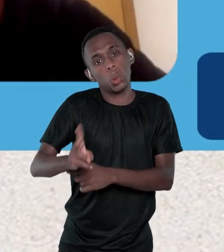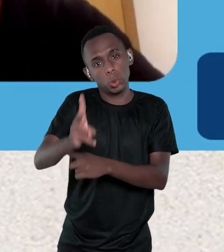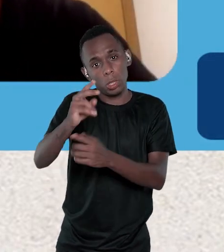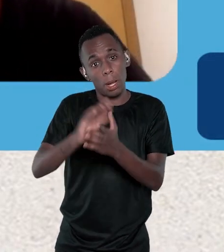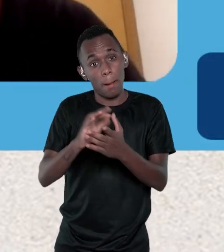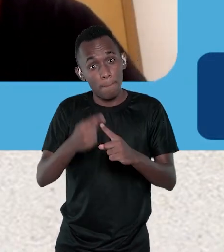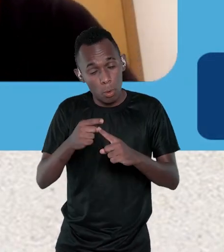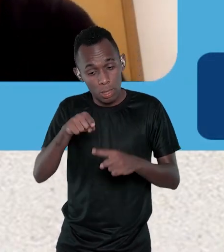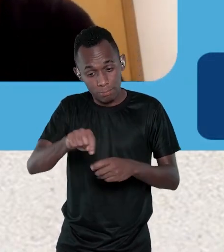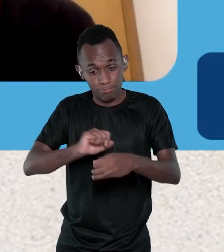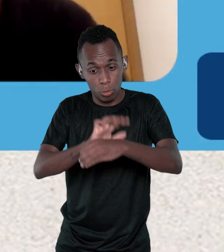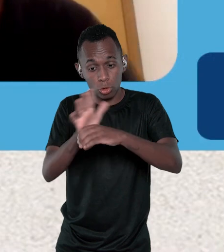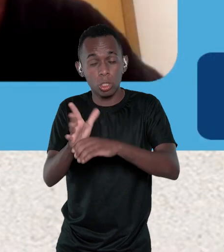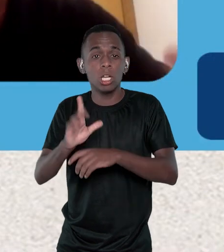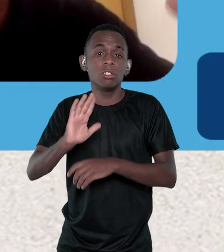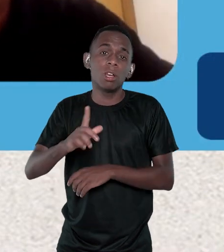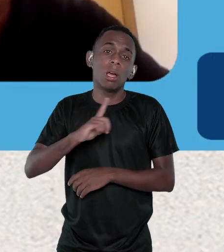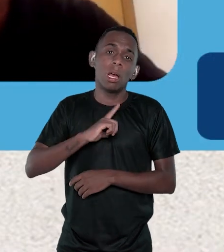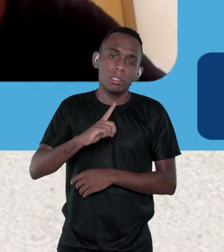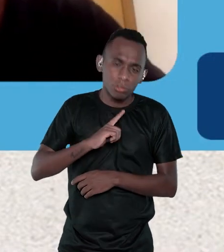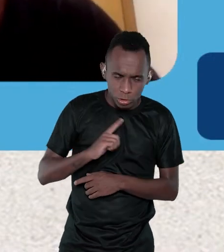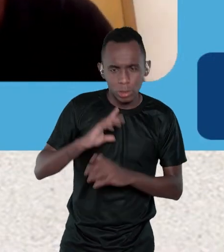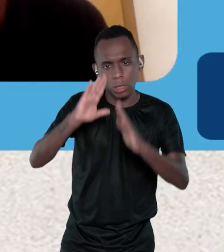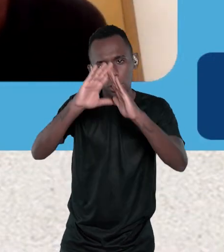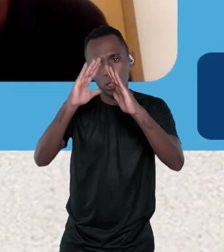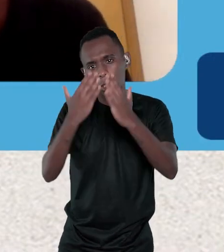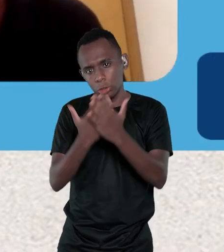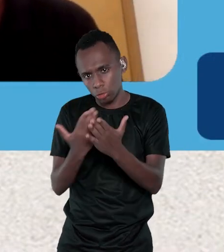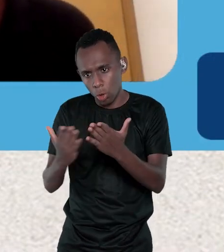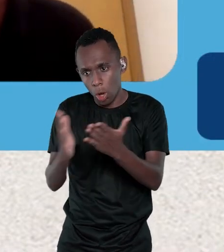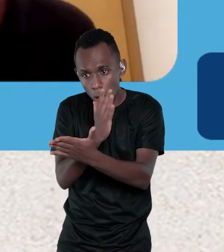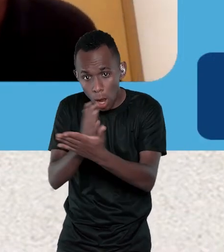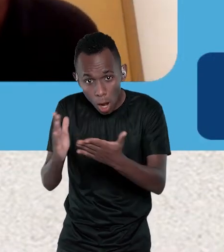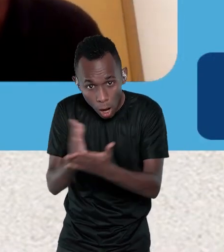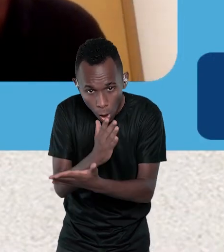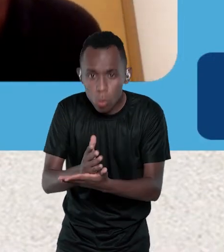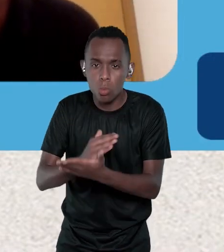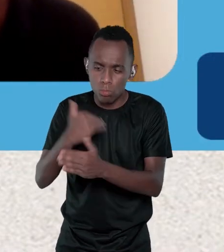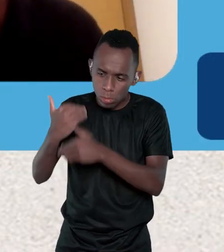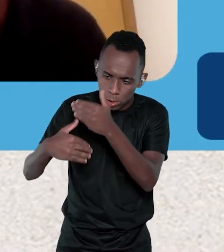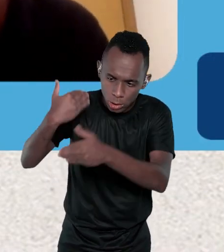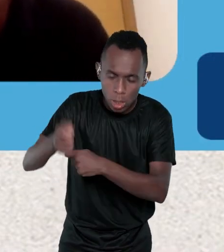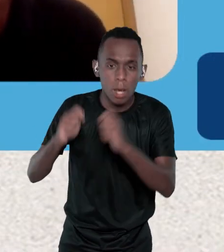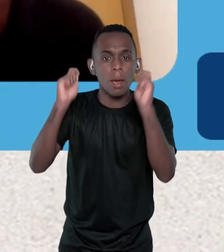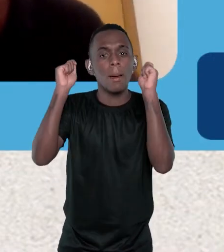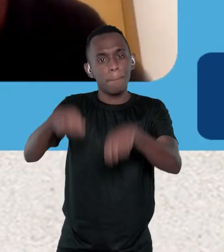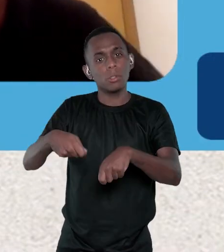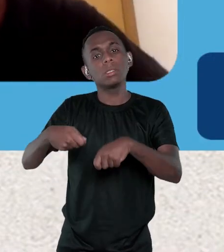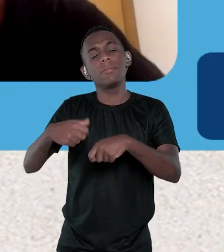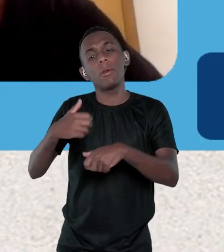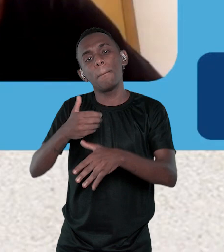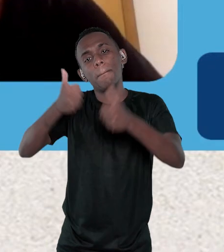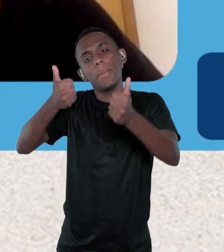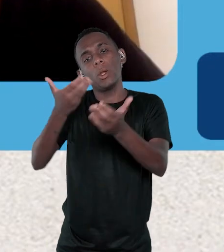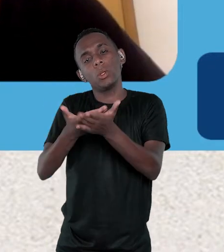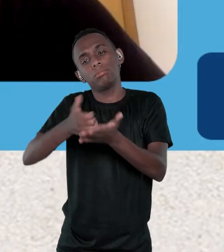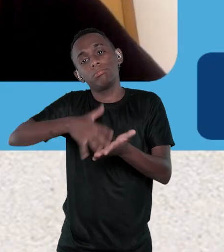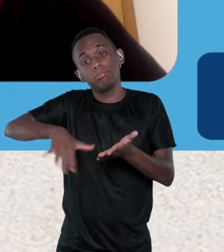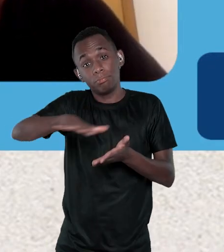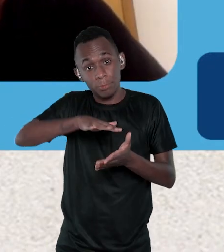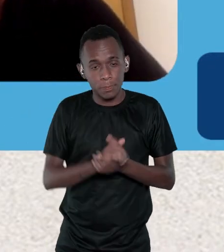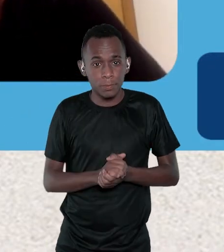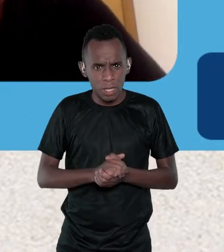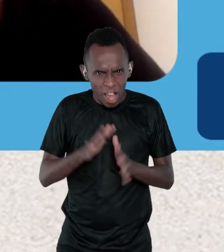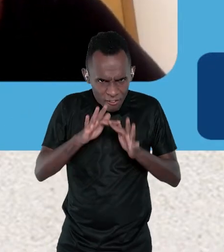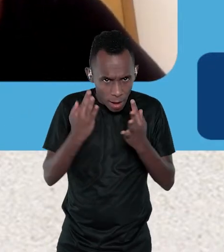Claros já tinha um estudo no Colégio Marista, já era mais gabaritado, assim, vamos